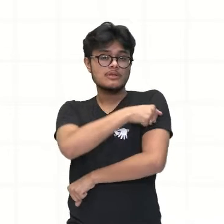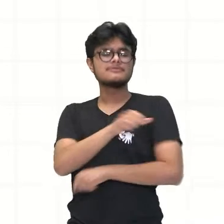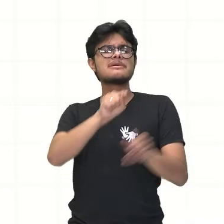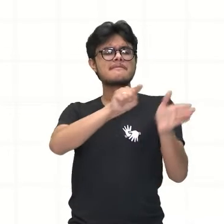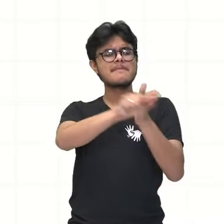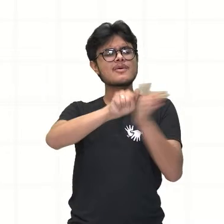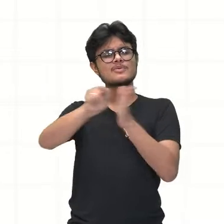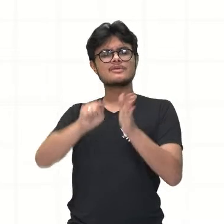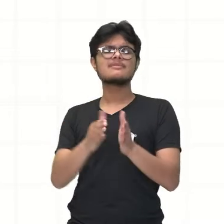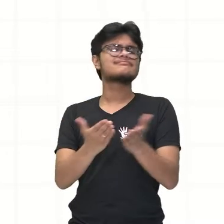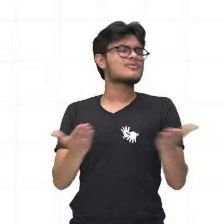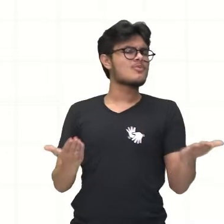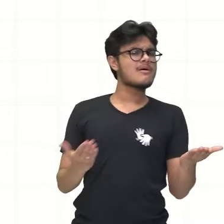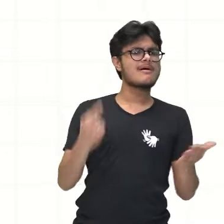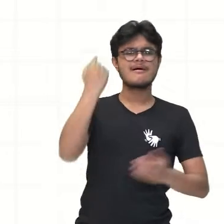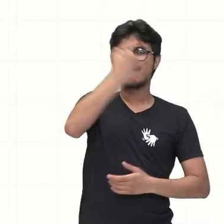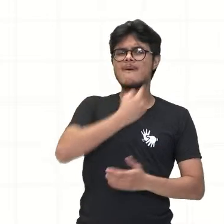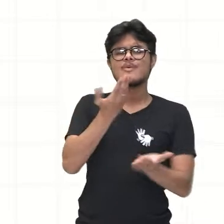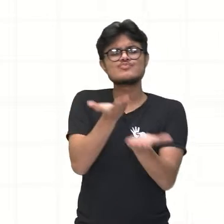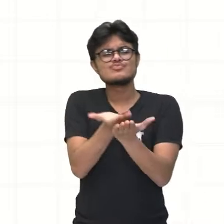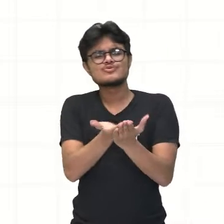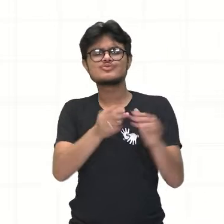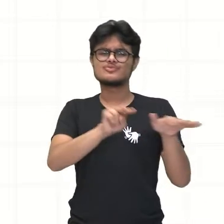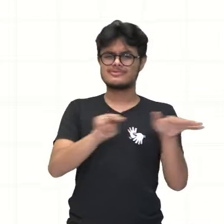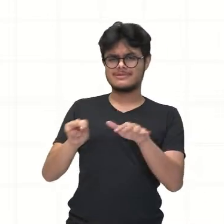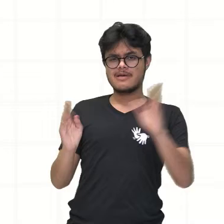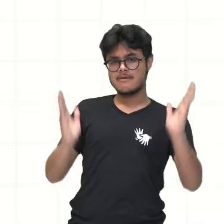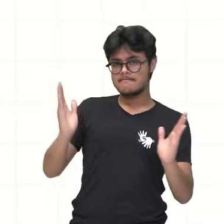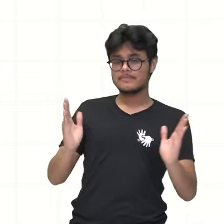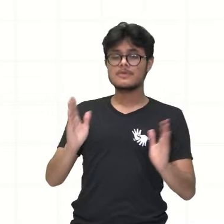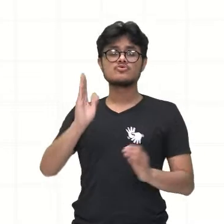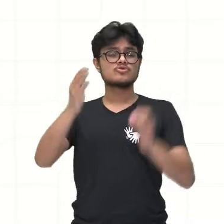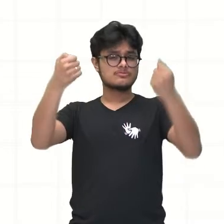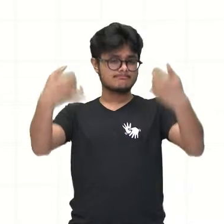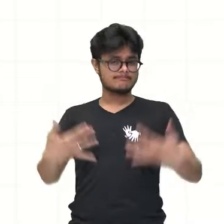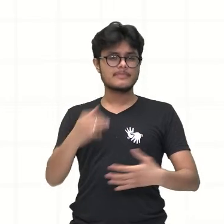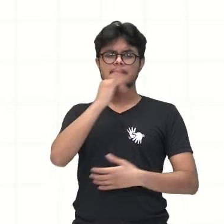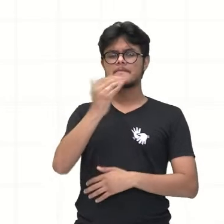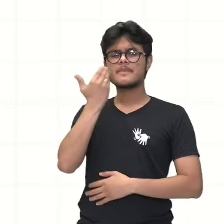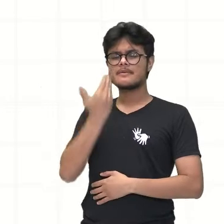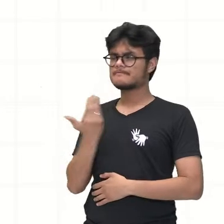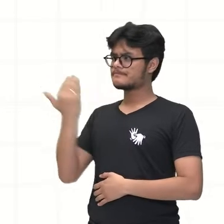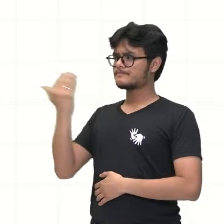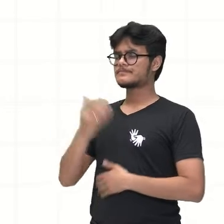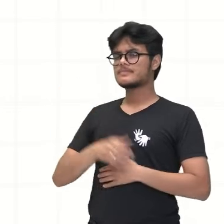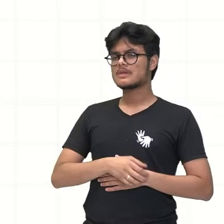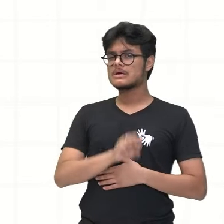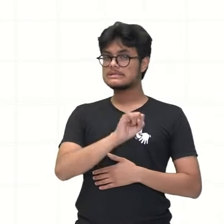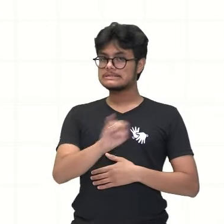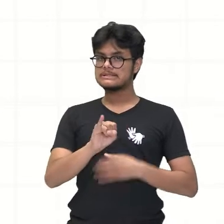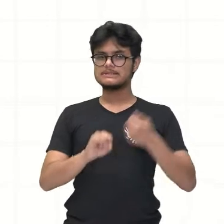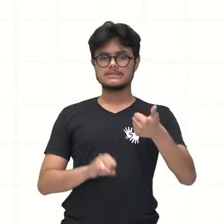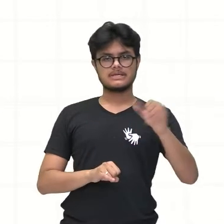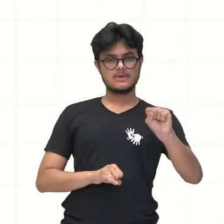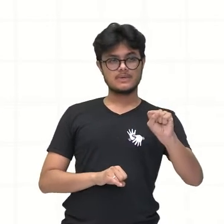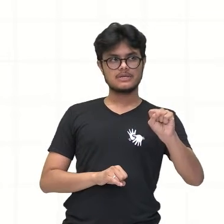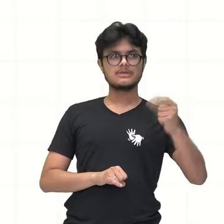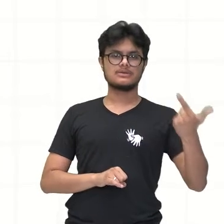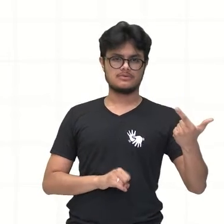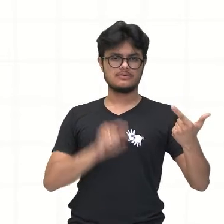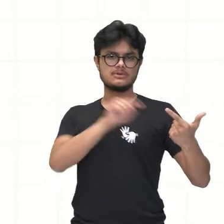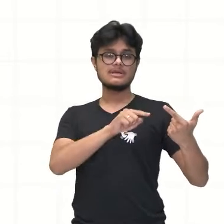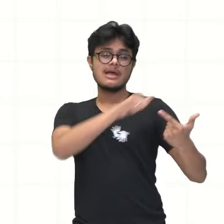entrevistados, né? Eu já até falei aqui a quantidade, mas observe, 182 alunos,